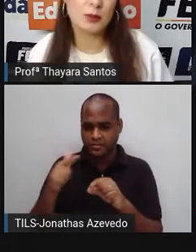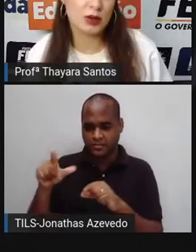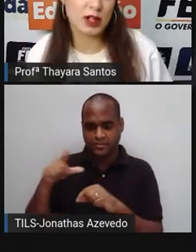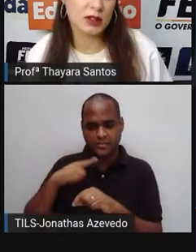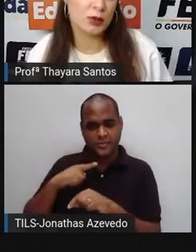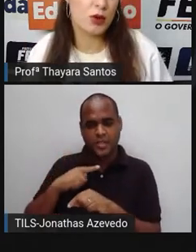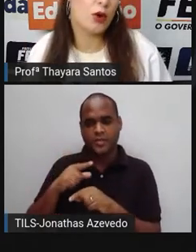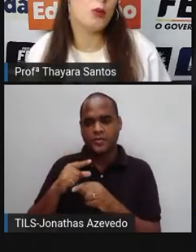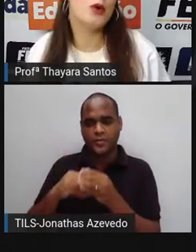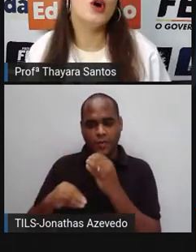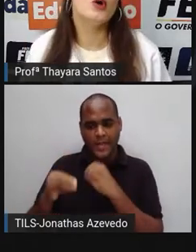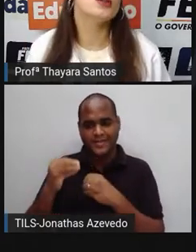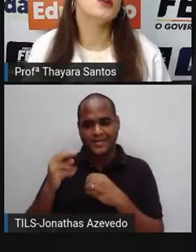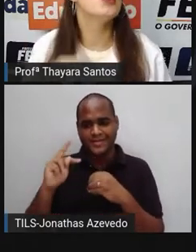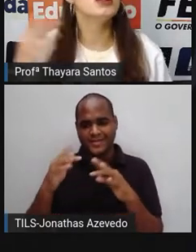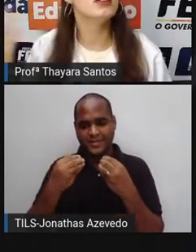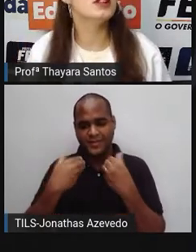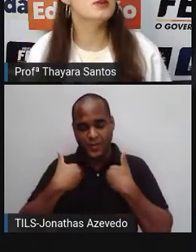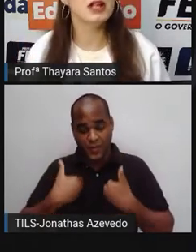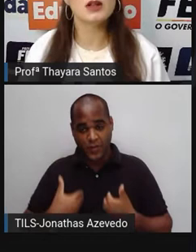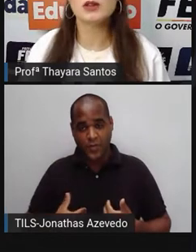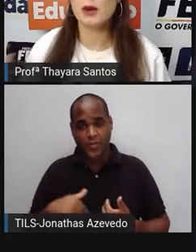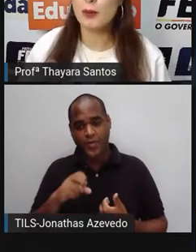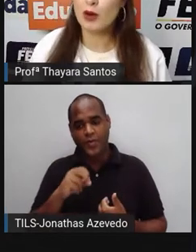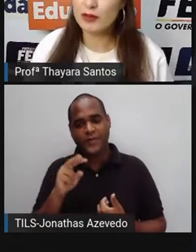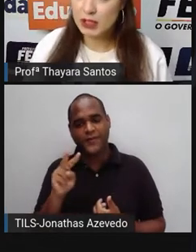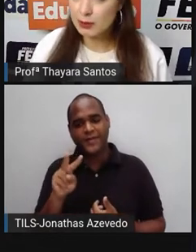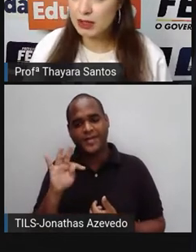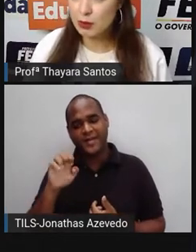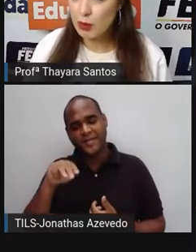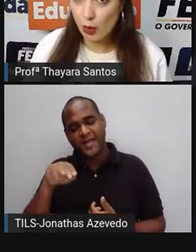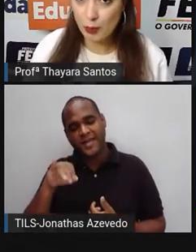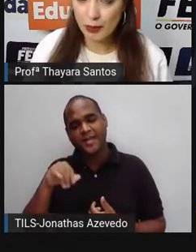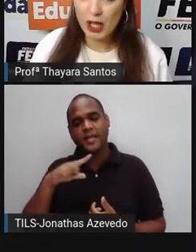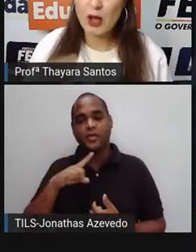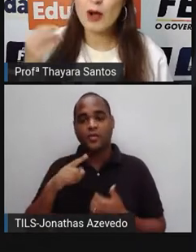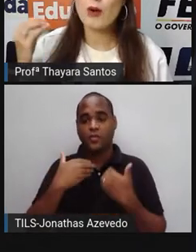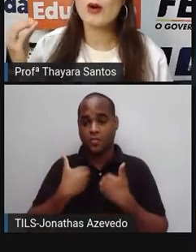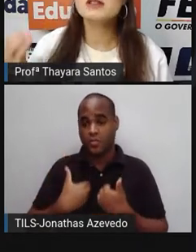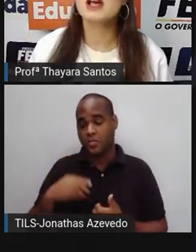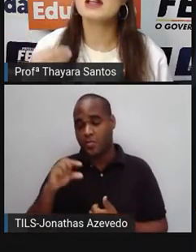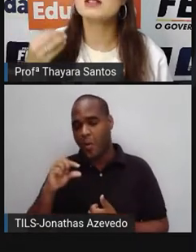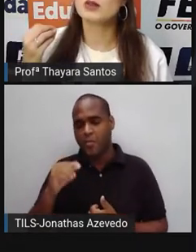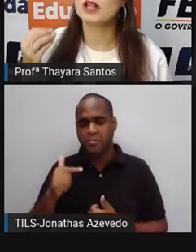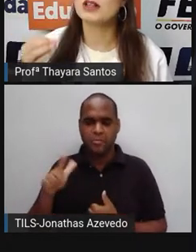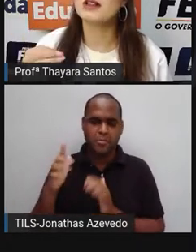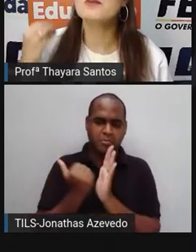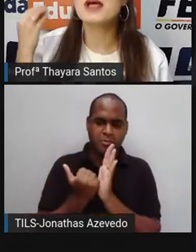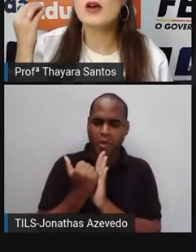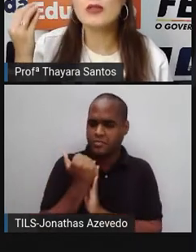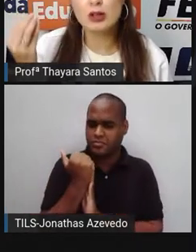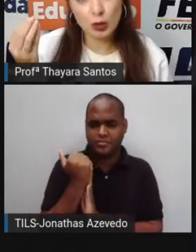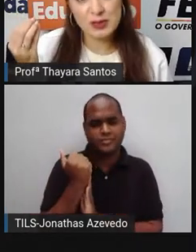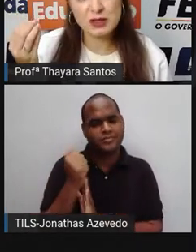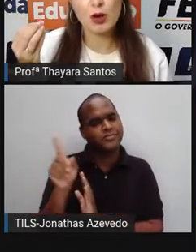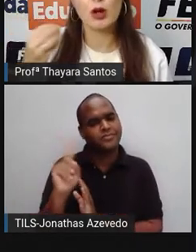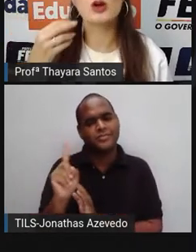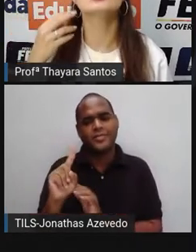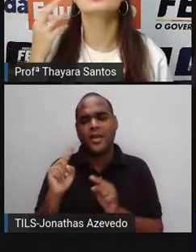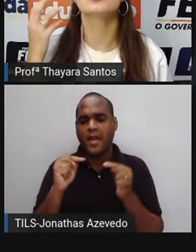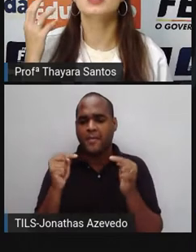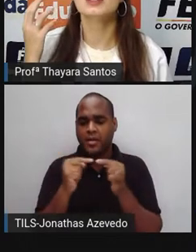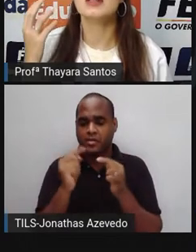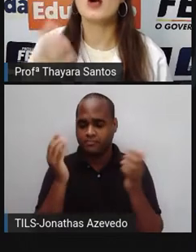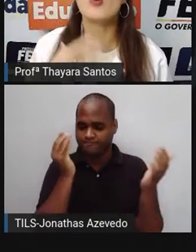outra pouca proteína no corpo ou tem muita vitamina eu ter pouco a vitamina no corpo é uma coisa relacionada também é um fator